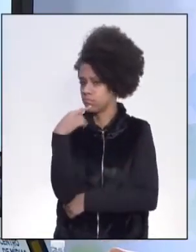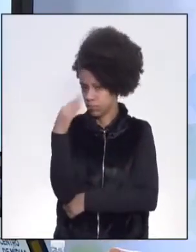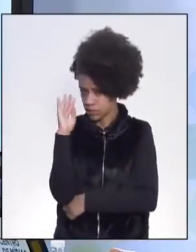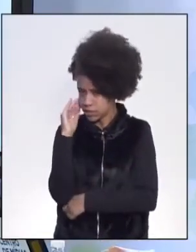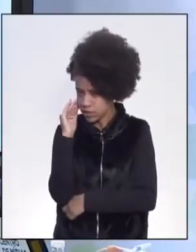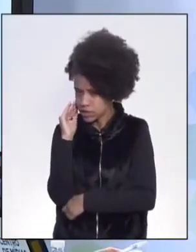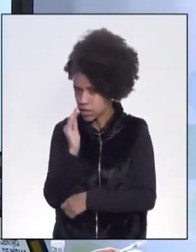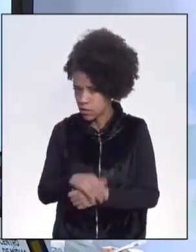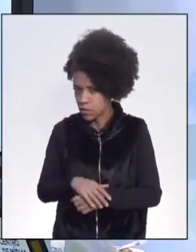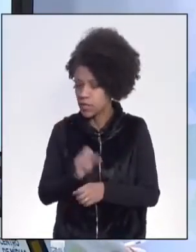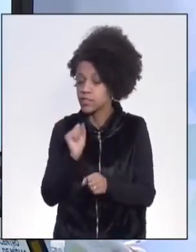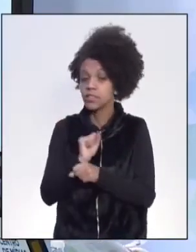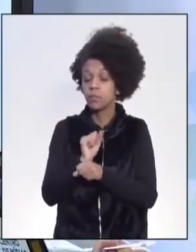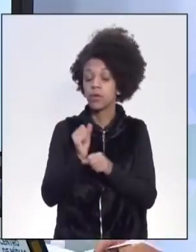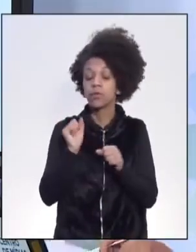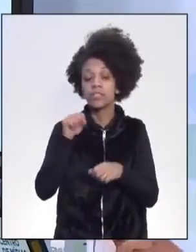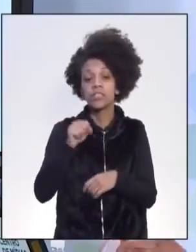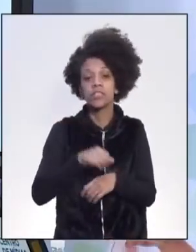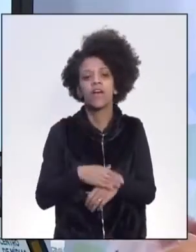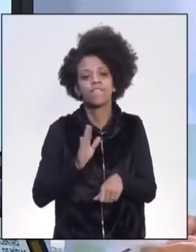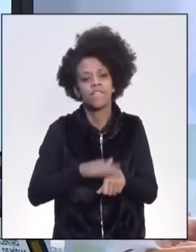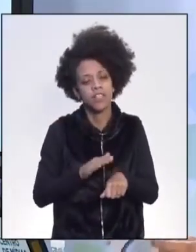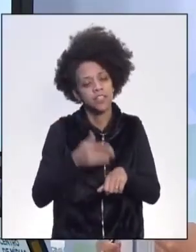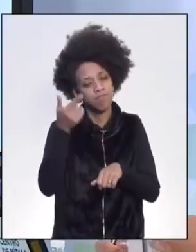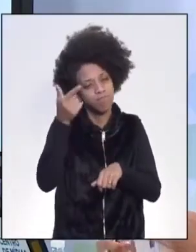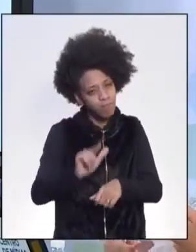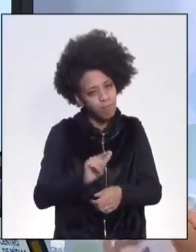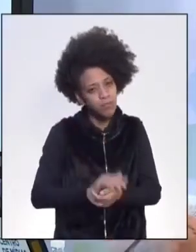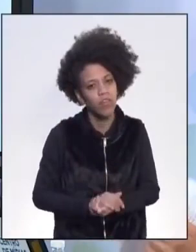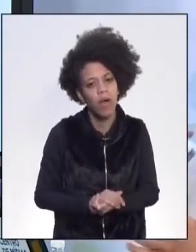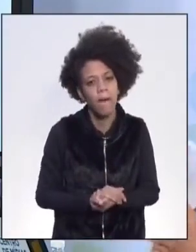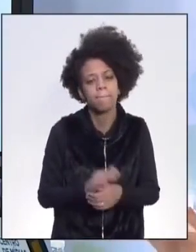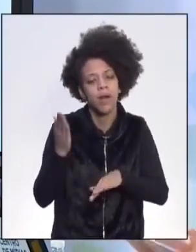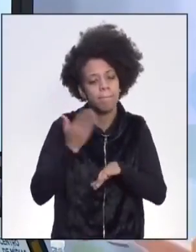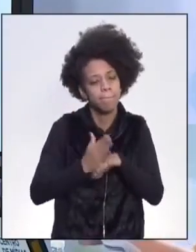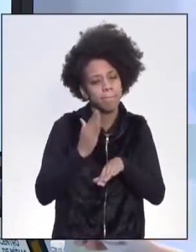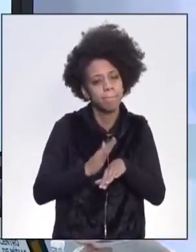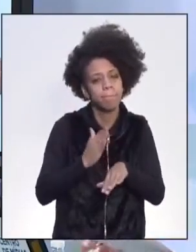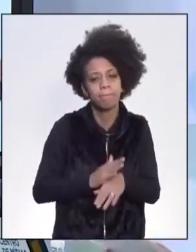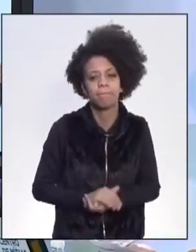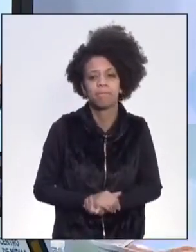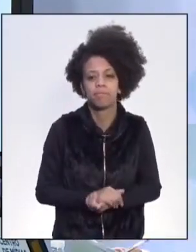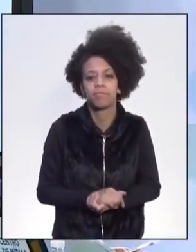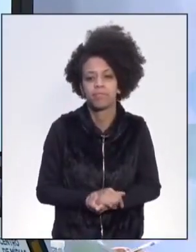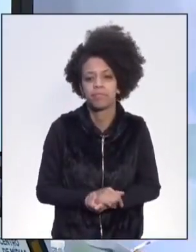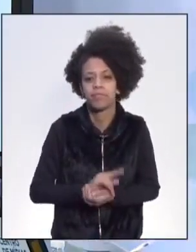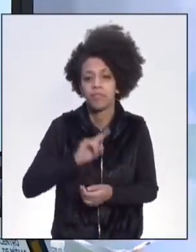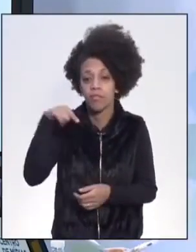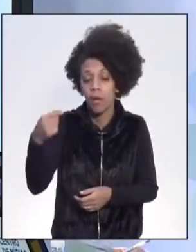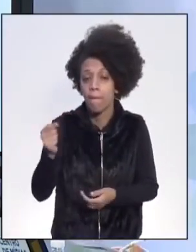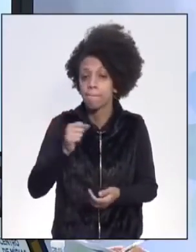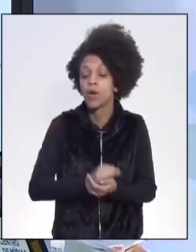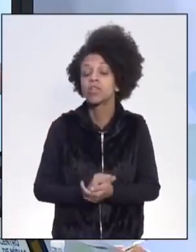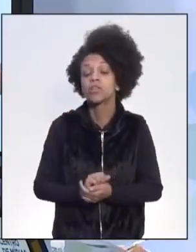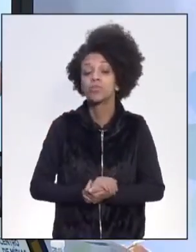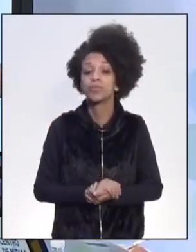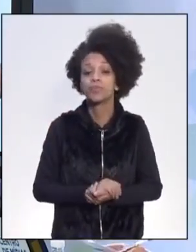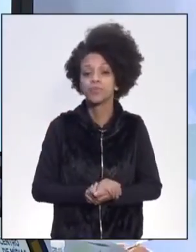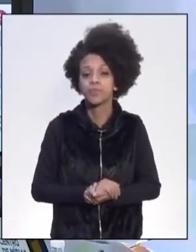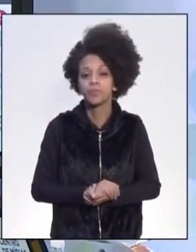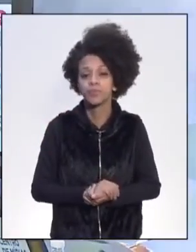entendeu? Espero que sim. Então, vamos fazer mais uma atividade para praticar. Então, vamos para o próximo slide, por favor.